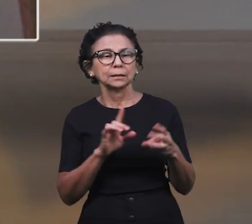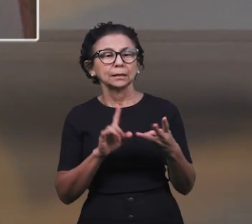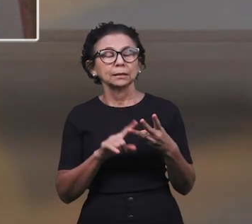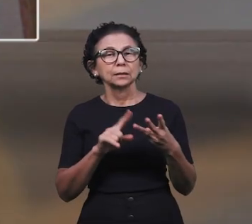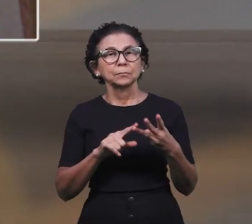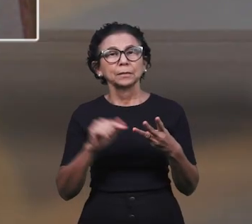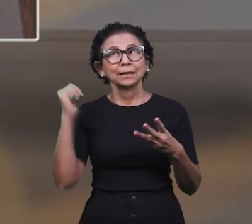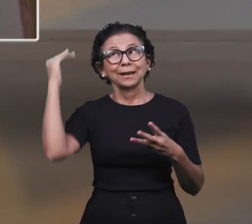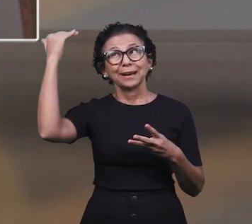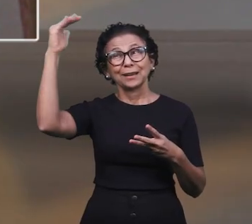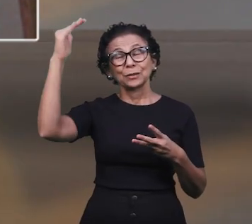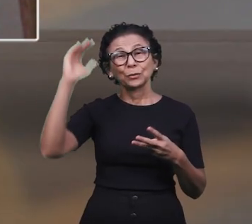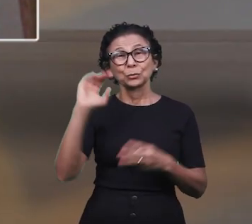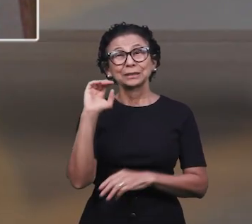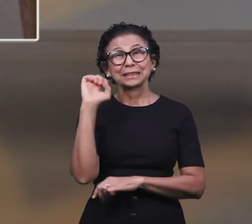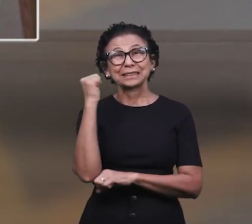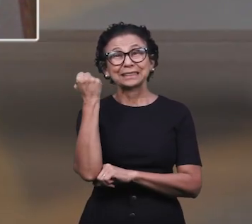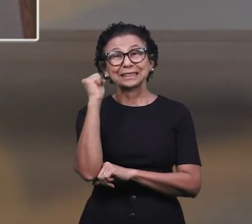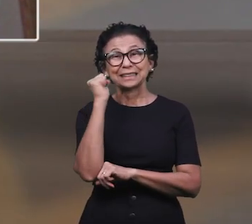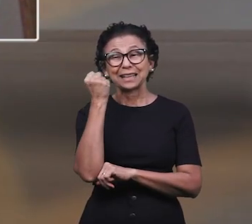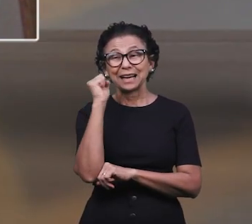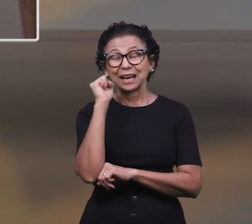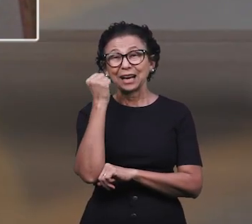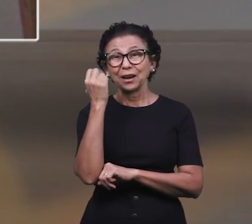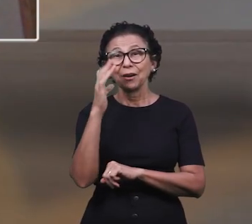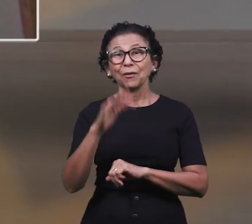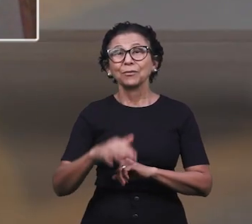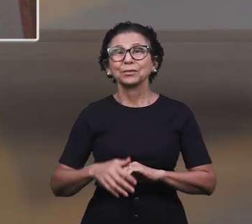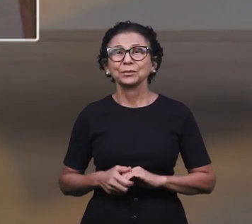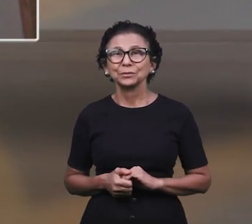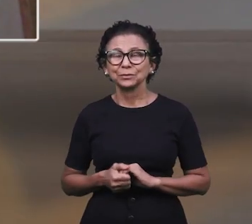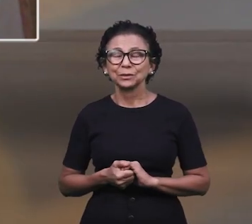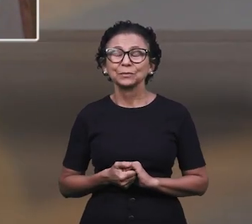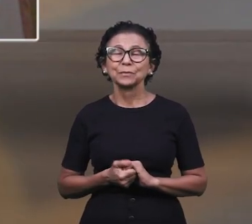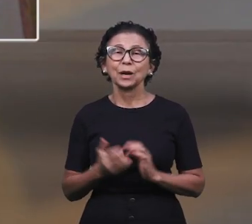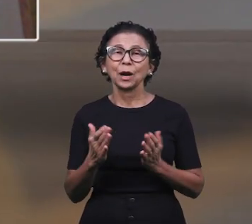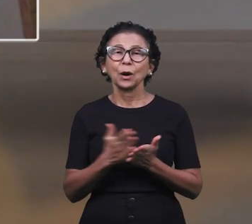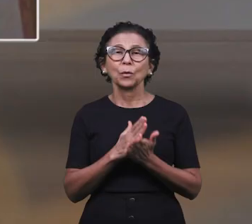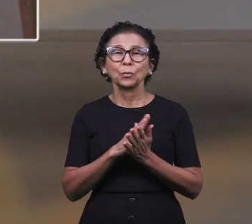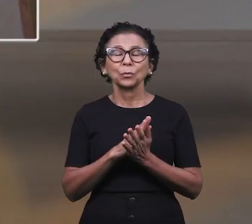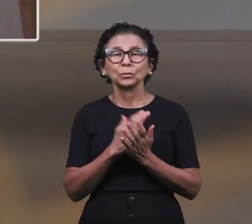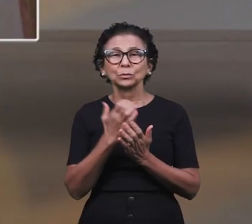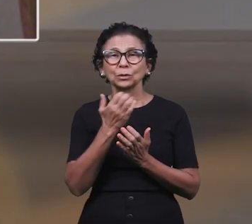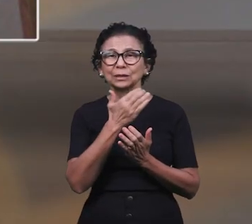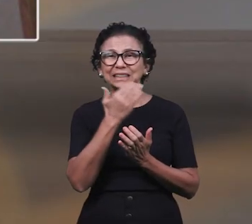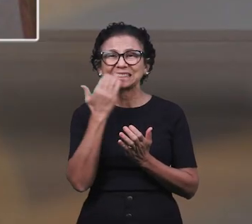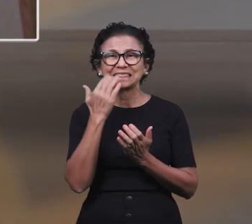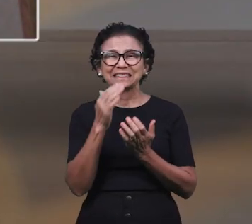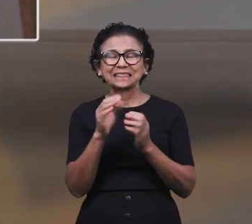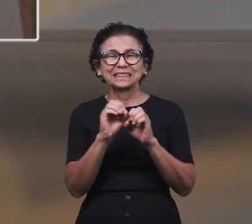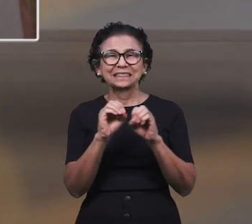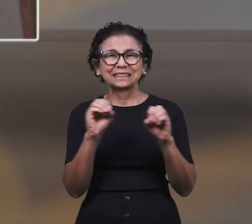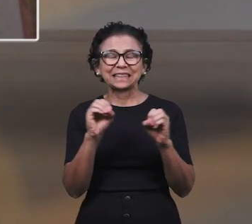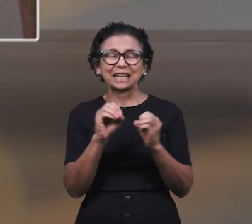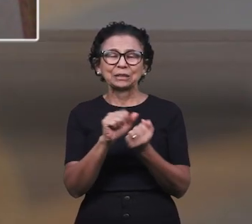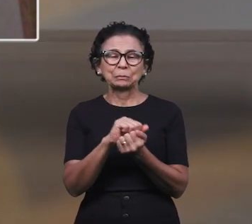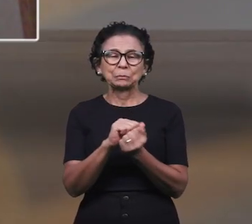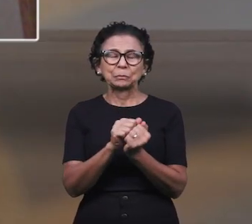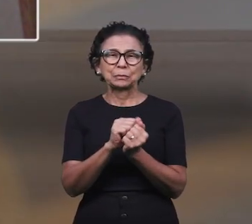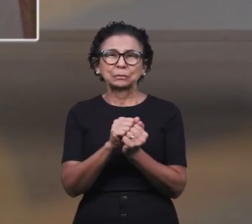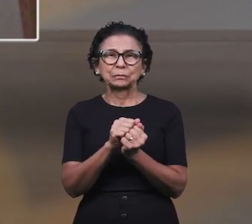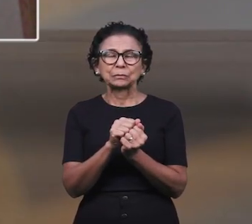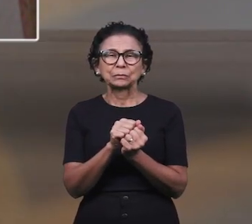na situação mais grave, que é o edentulismo, quando perdem os dentes. Lembrando que os dentes